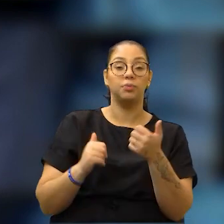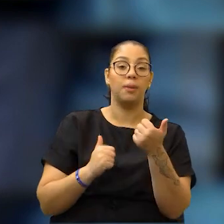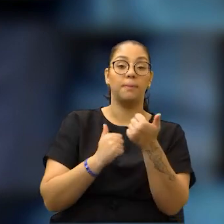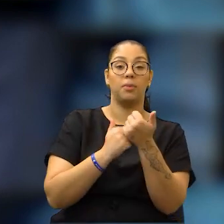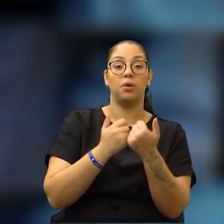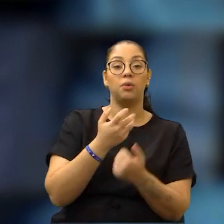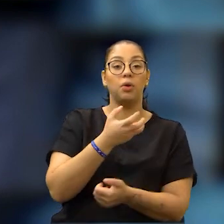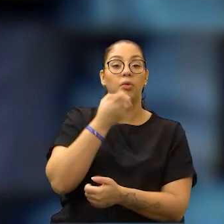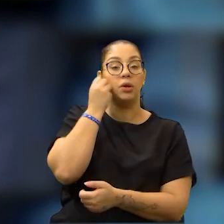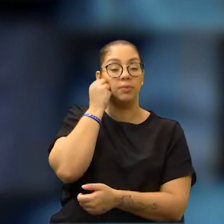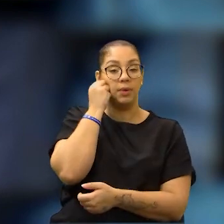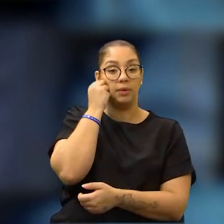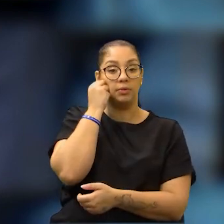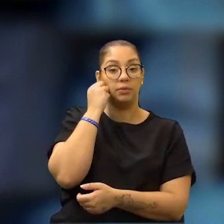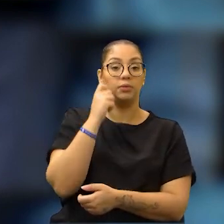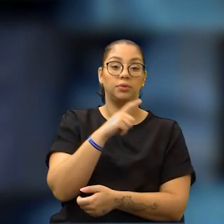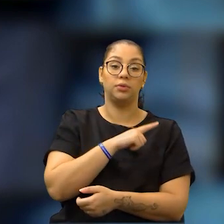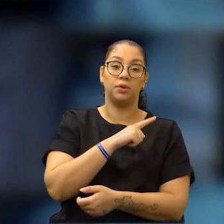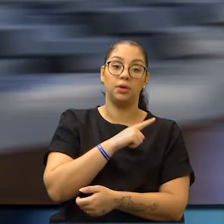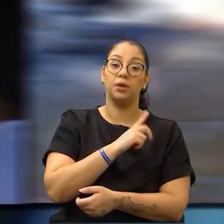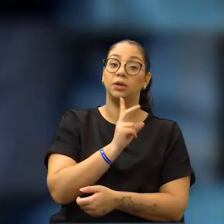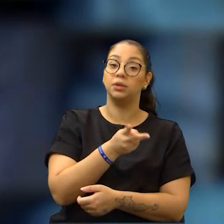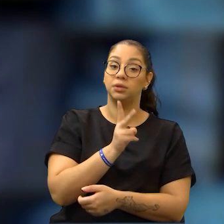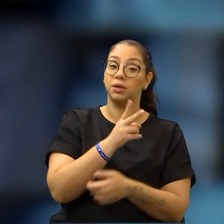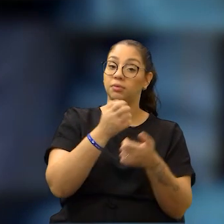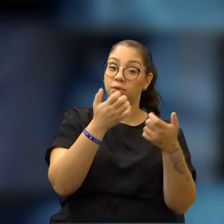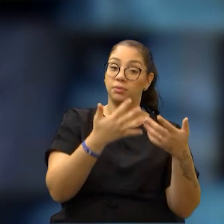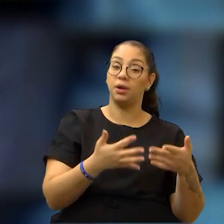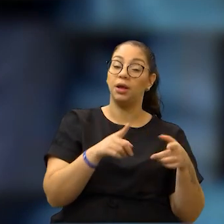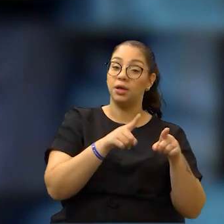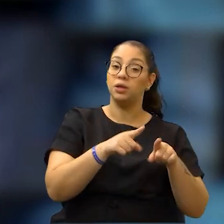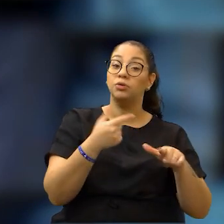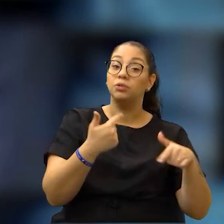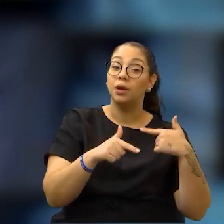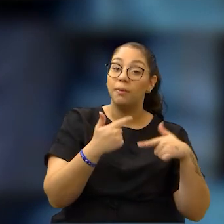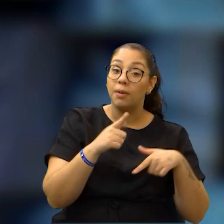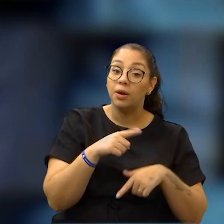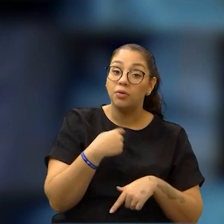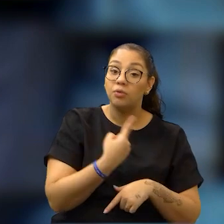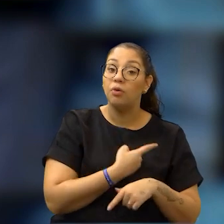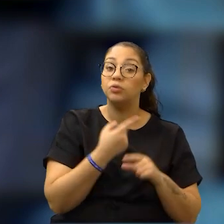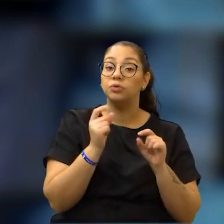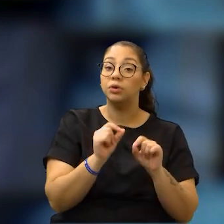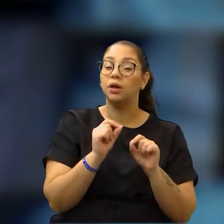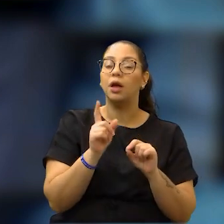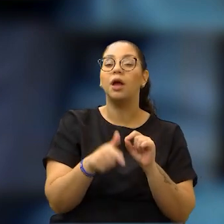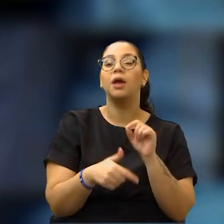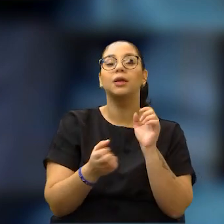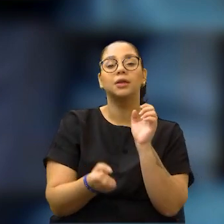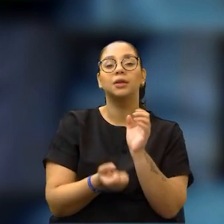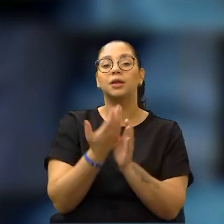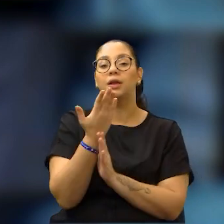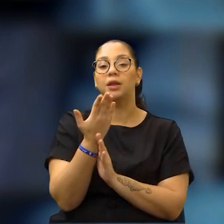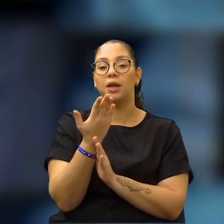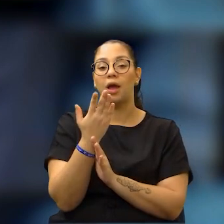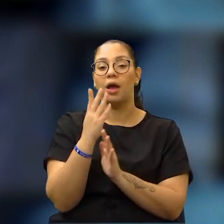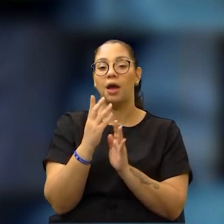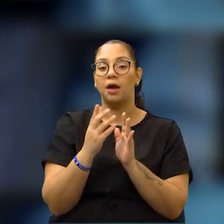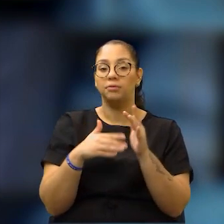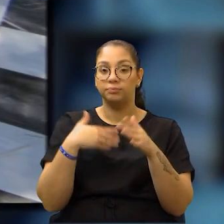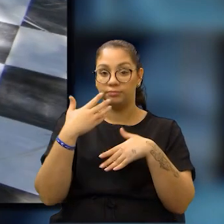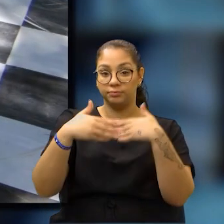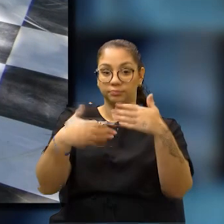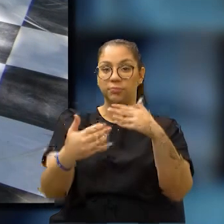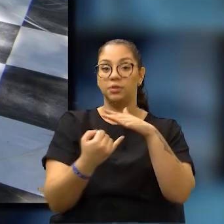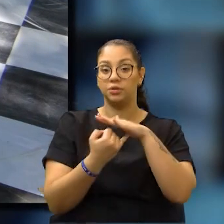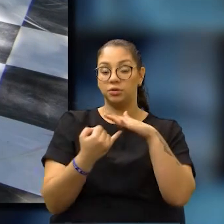esse último apoio, esse último acolhimento, né, e a gente sempre diz isso, né, o nosso trabalho é criar mesmo a